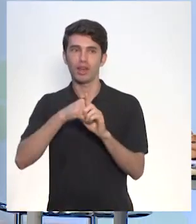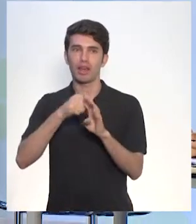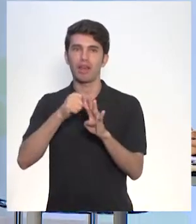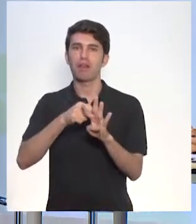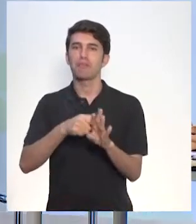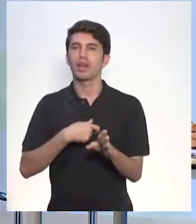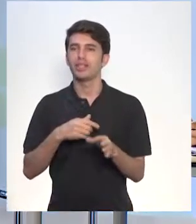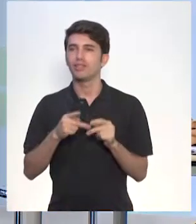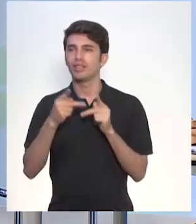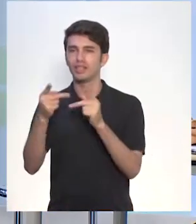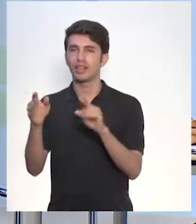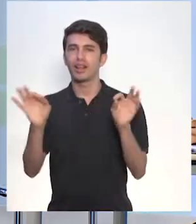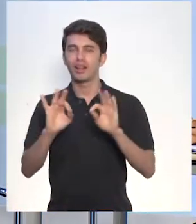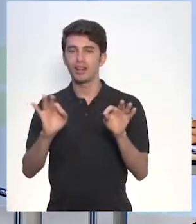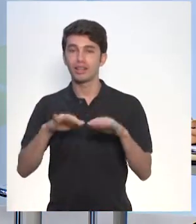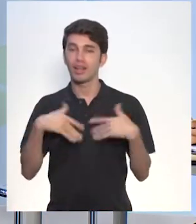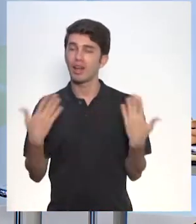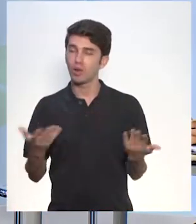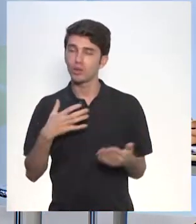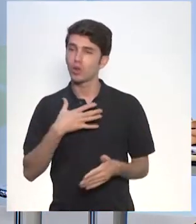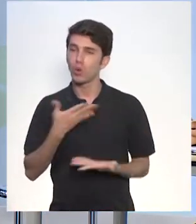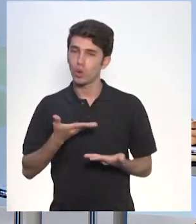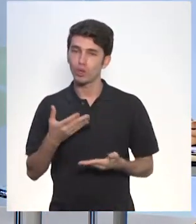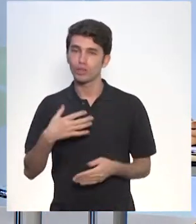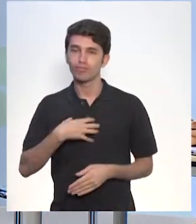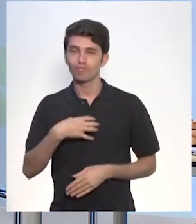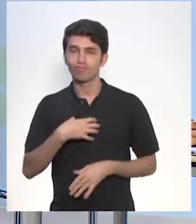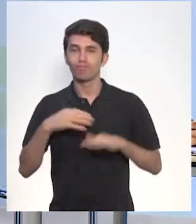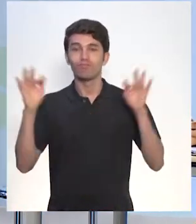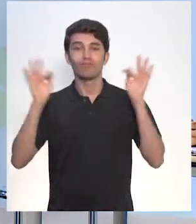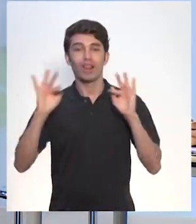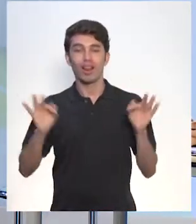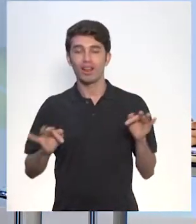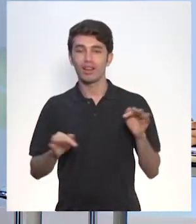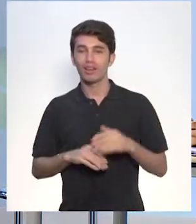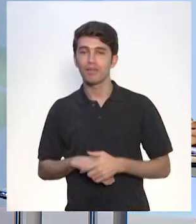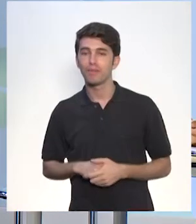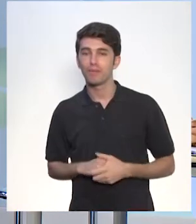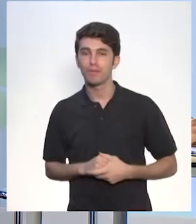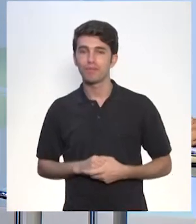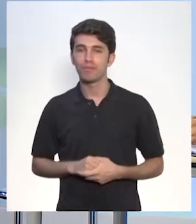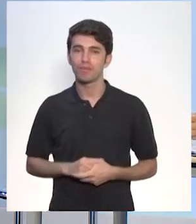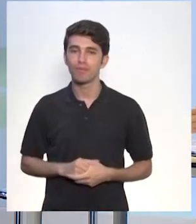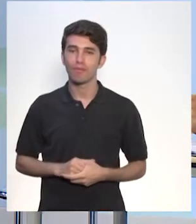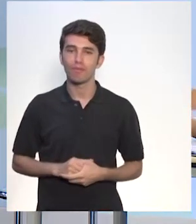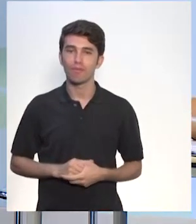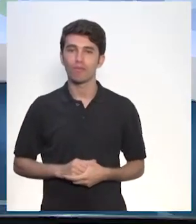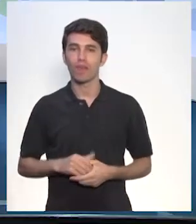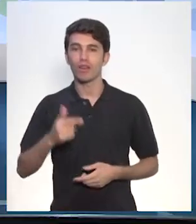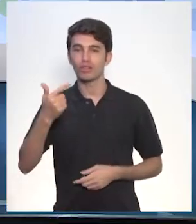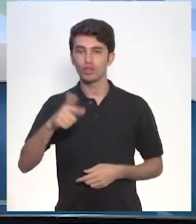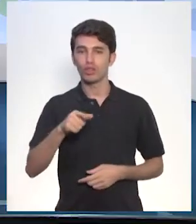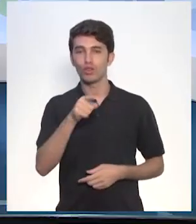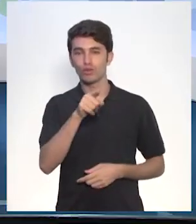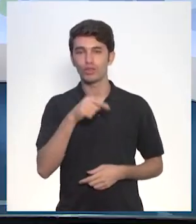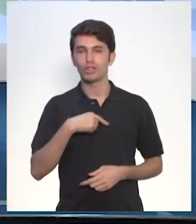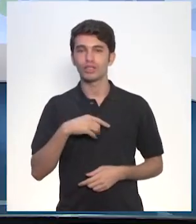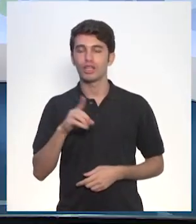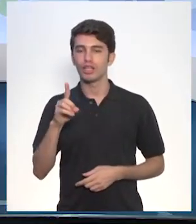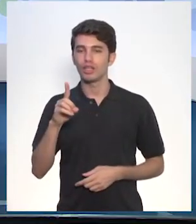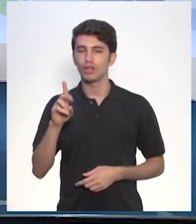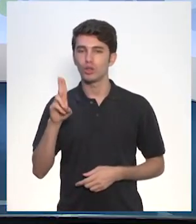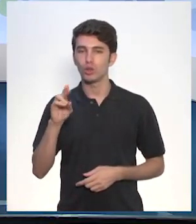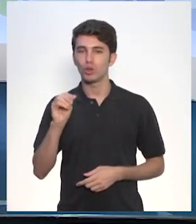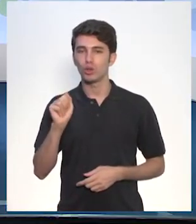o que me traz hoje muita alegria. Agora, a sua vez novamente, Duda. Mais uma vez, para a gente